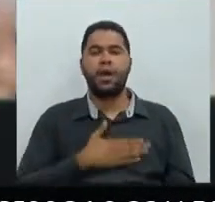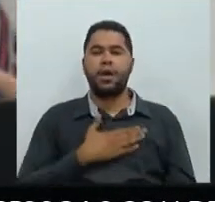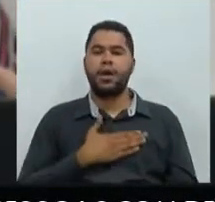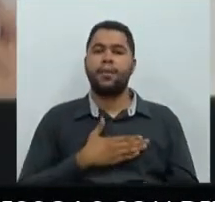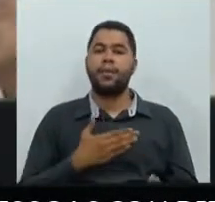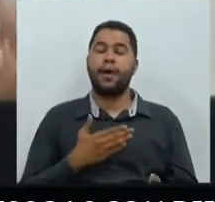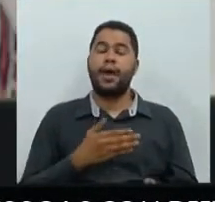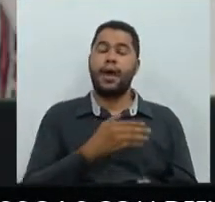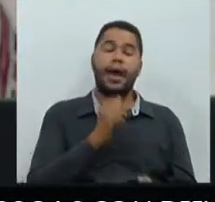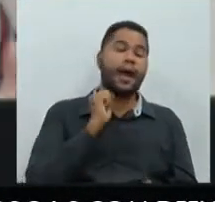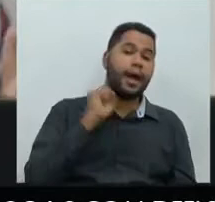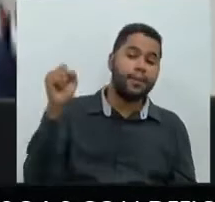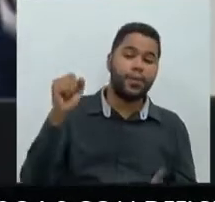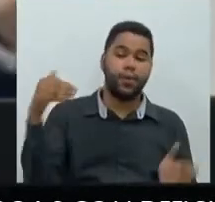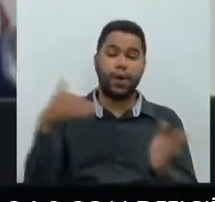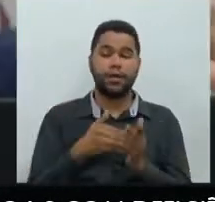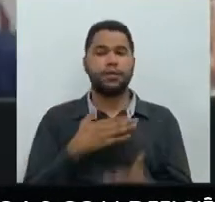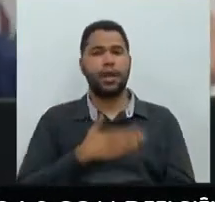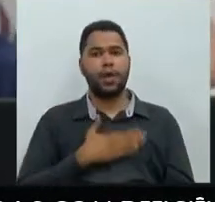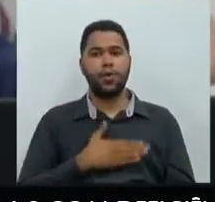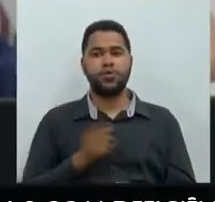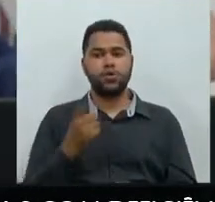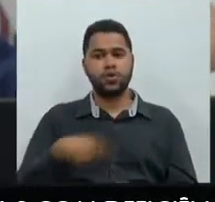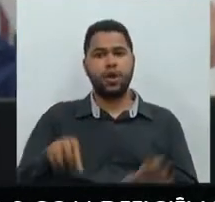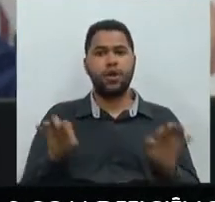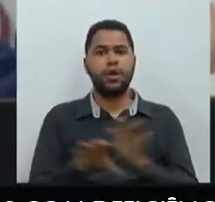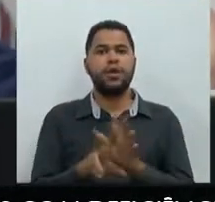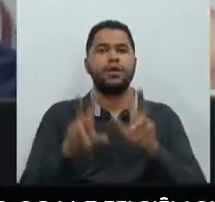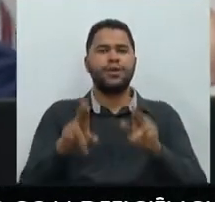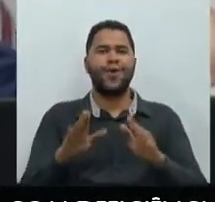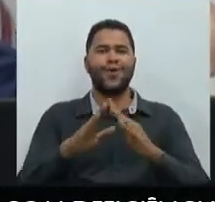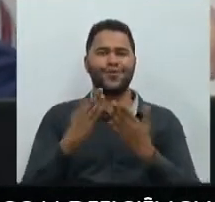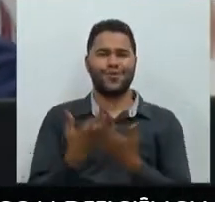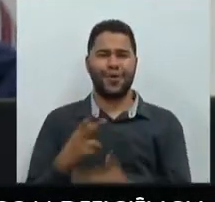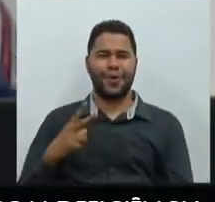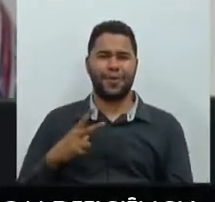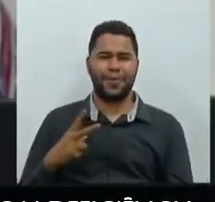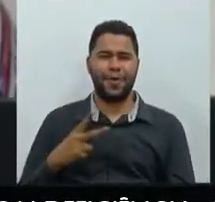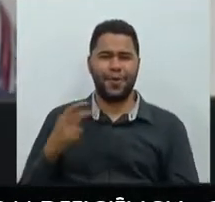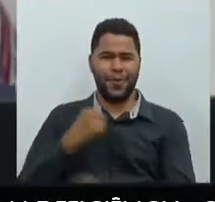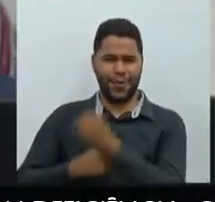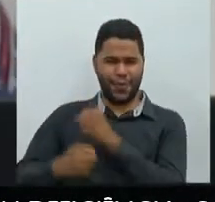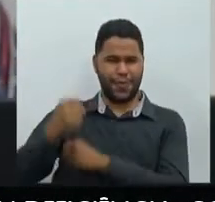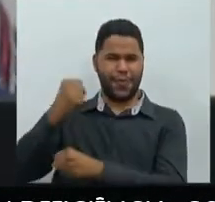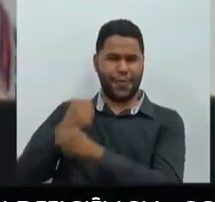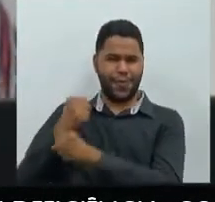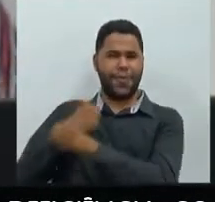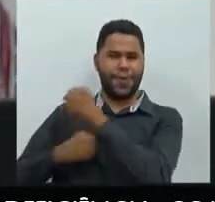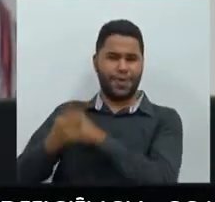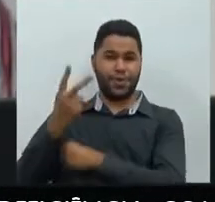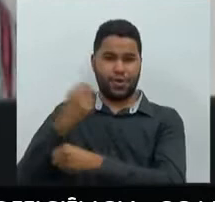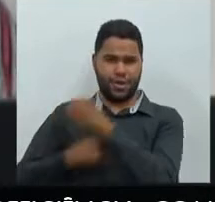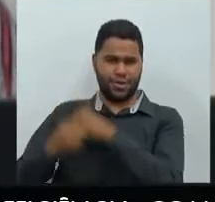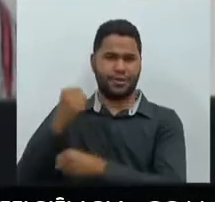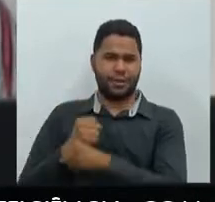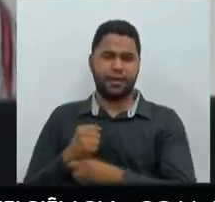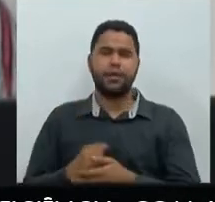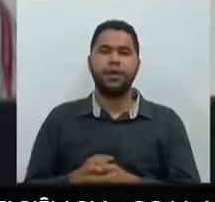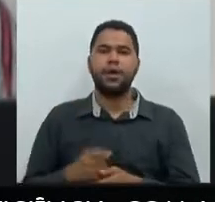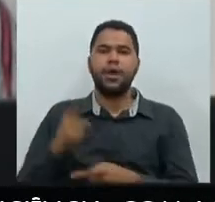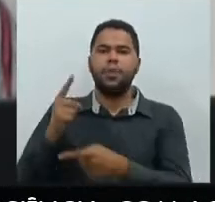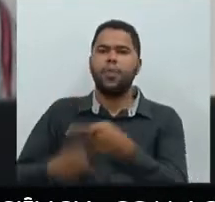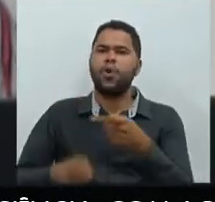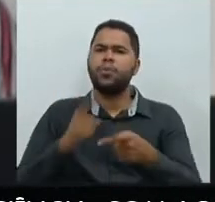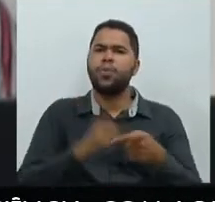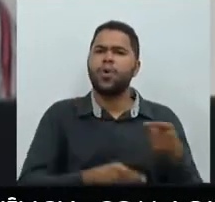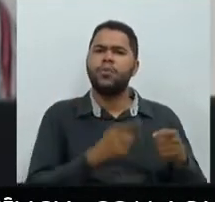agosto, é para que a gente saia daqui, como a gente fez com as escolas particulares, no ano retrasado, que estavam proibindo